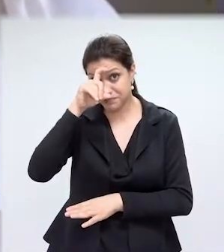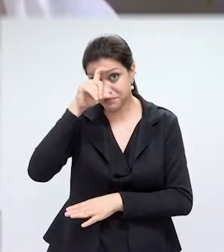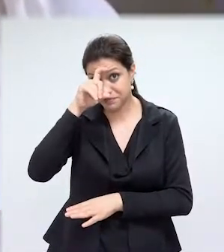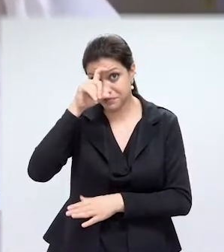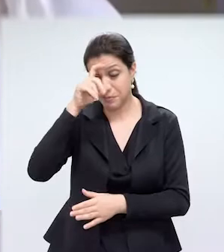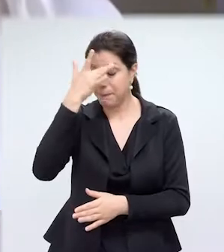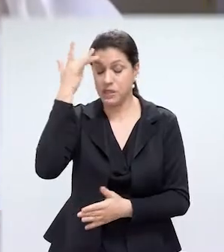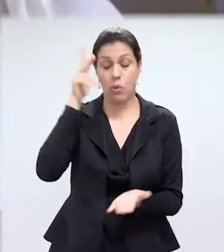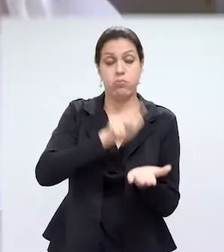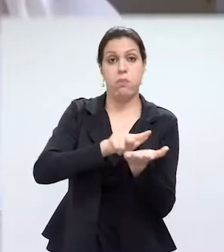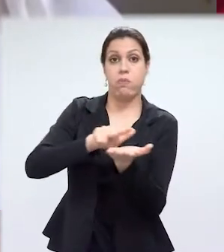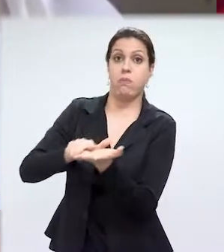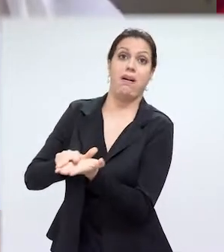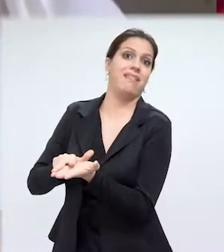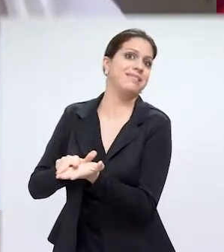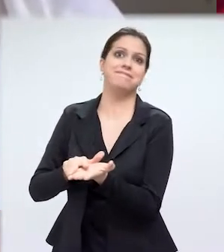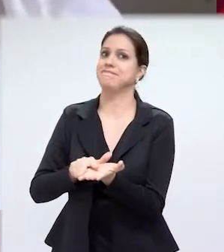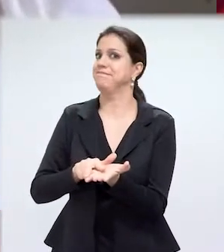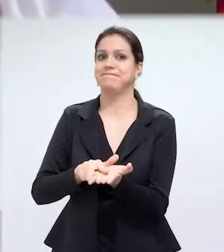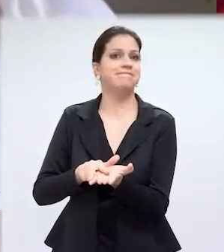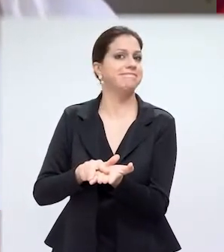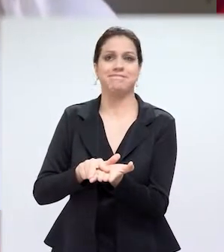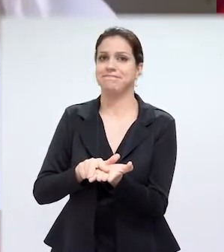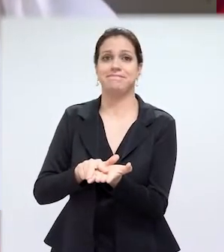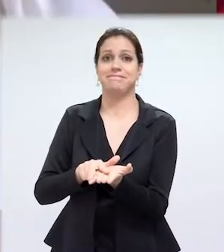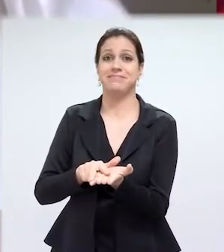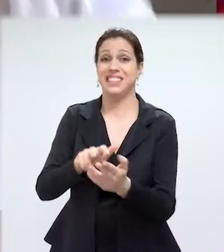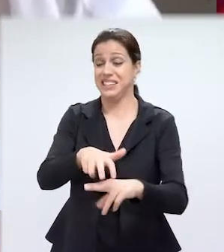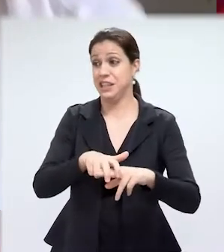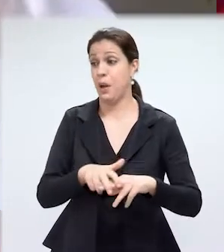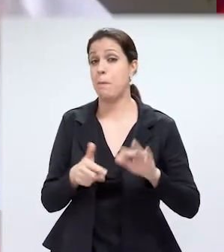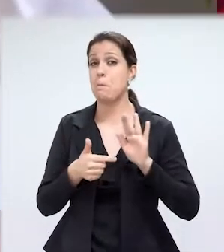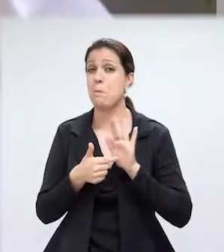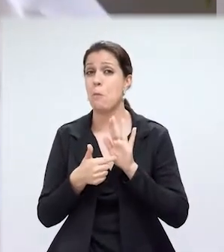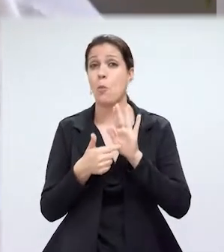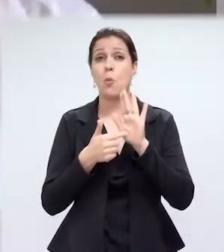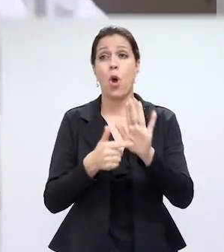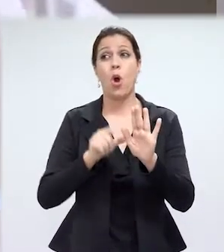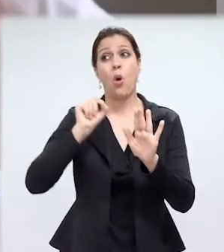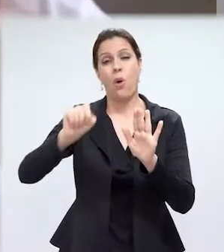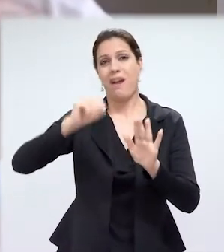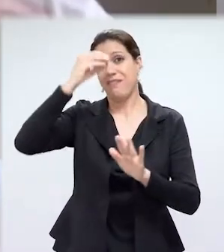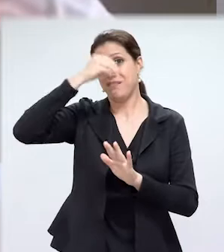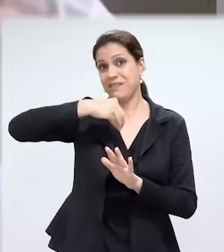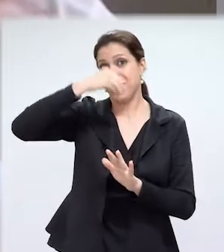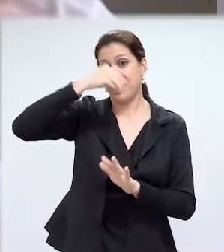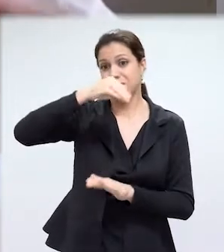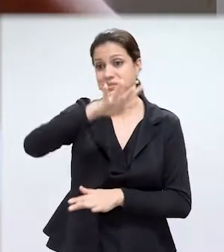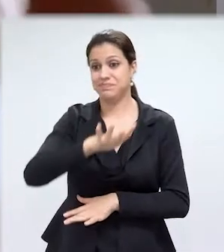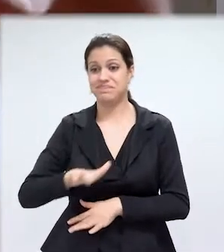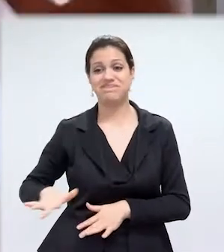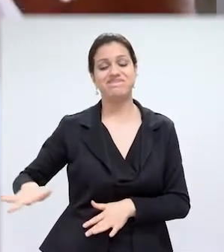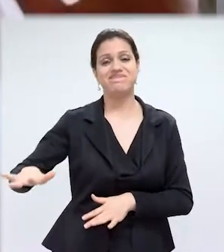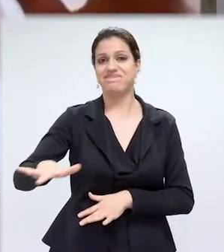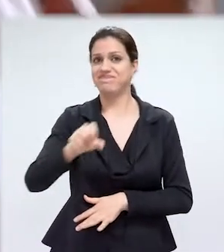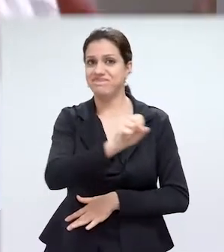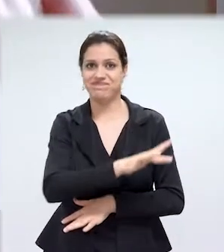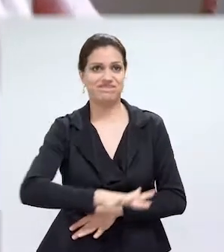prontos para receber os pacientes da pandemia? Não. Então, ela foi revelando